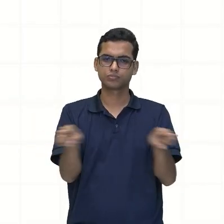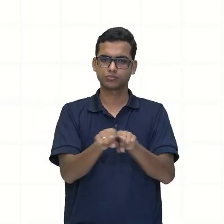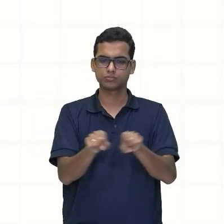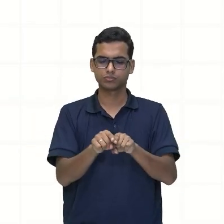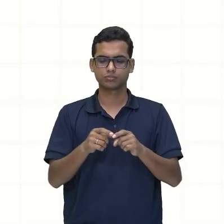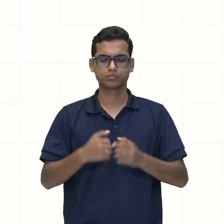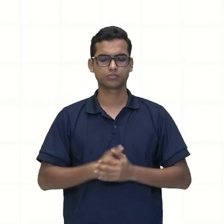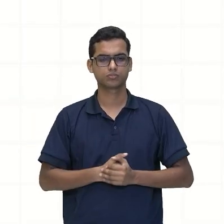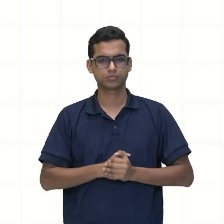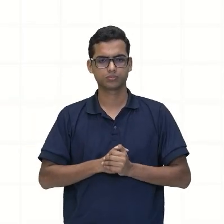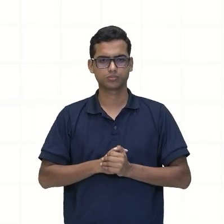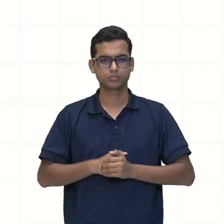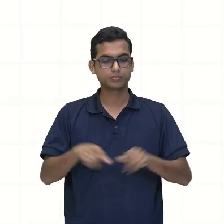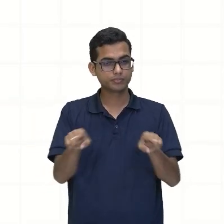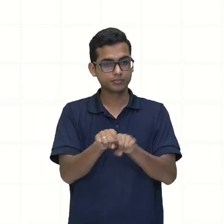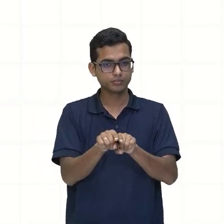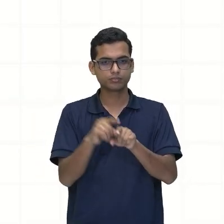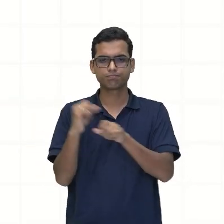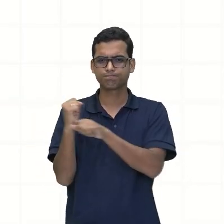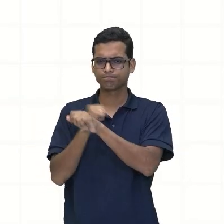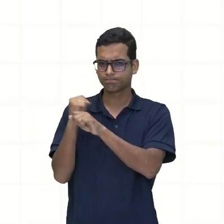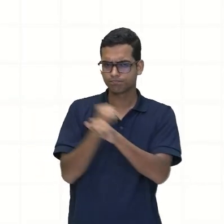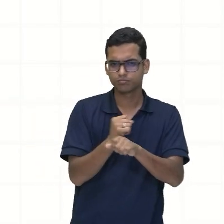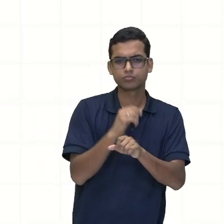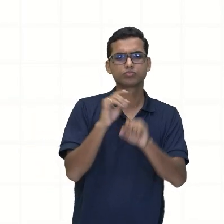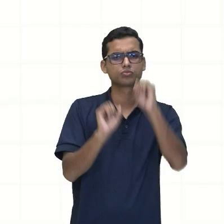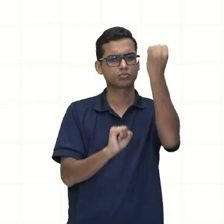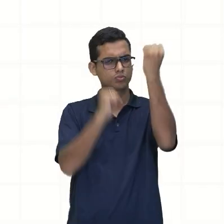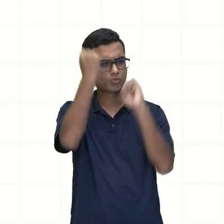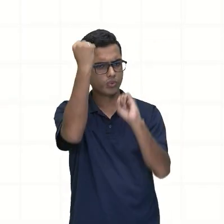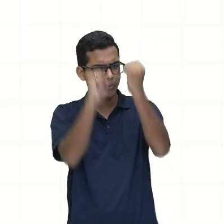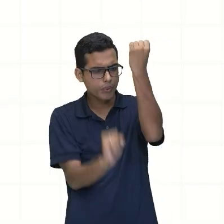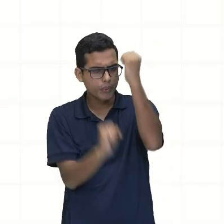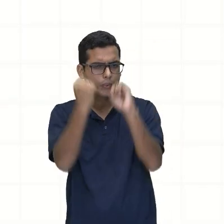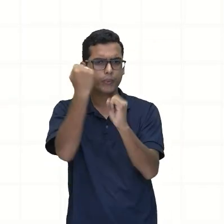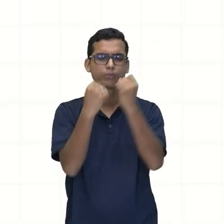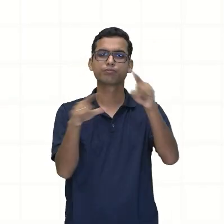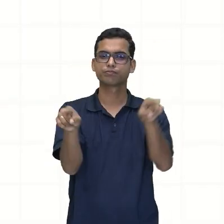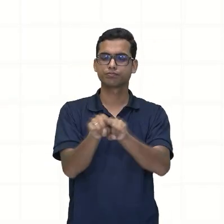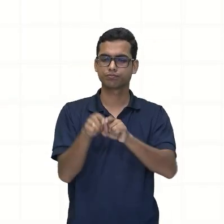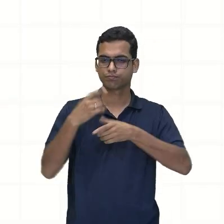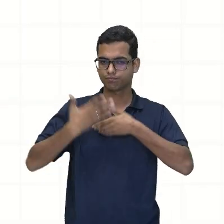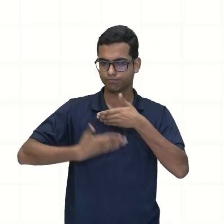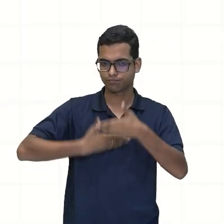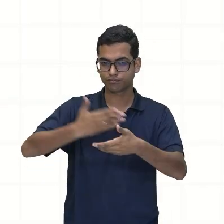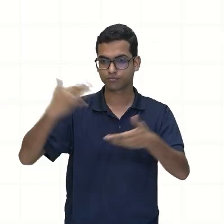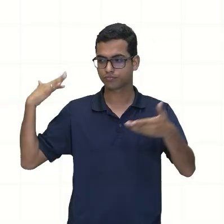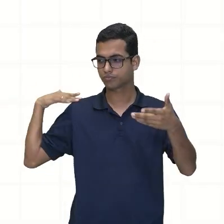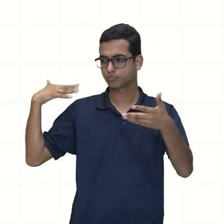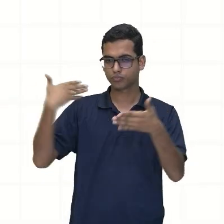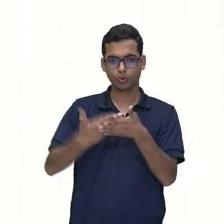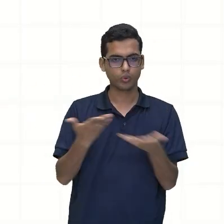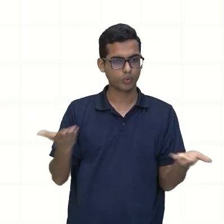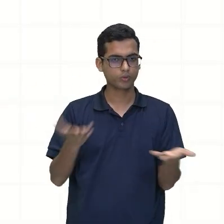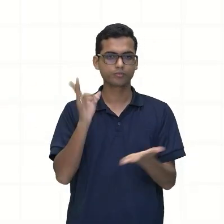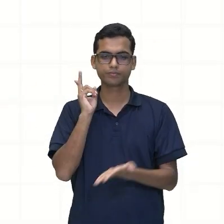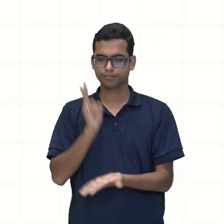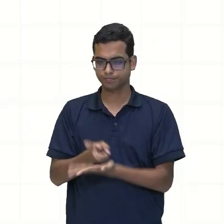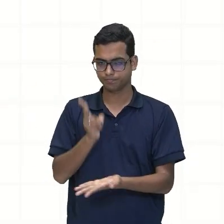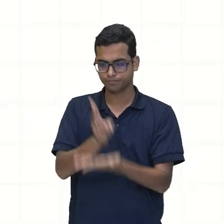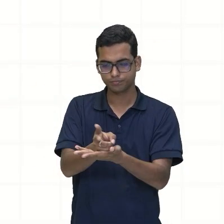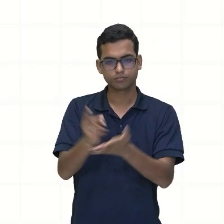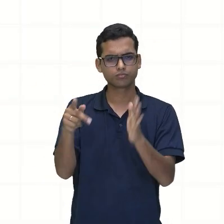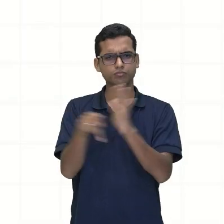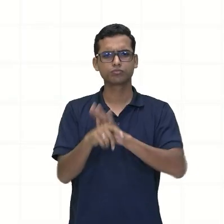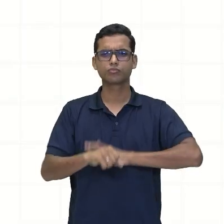né? Ao longo dos séculos. Esse processo de industrialização até os dias atuais, né? Nós temos aí muitos